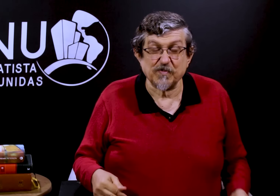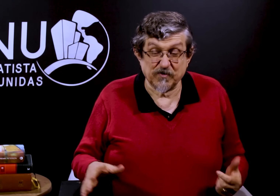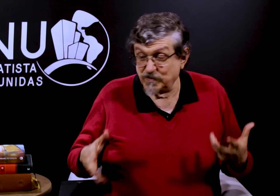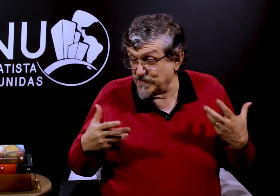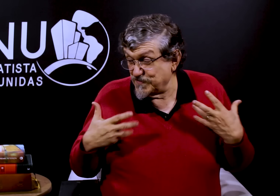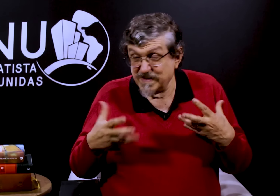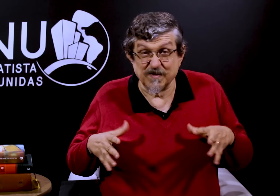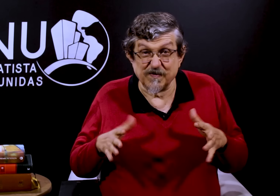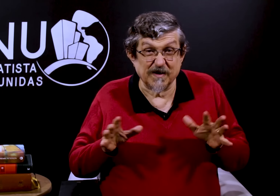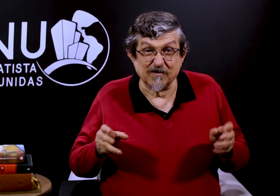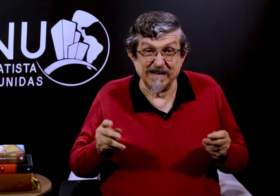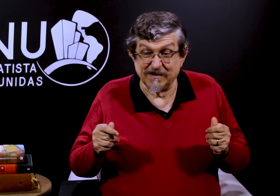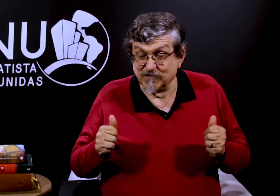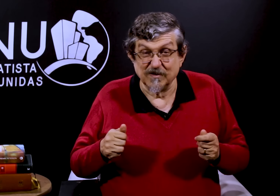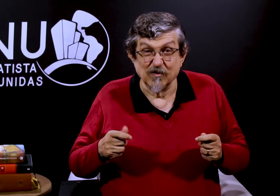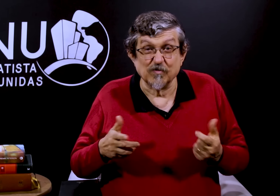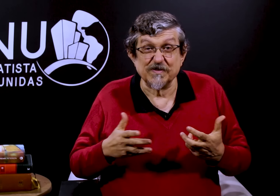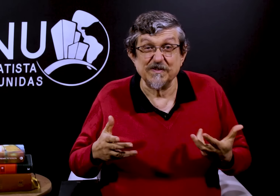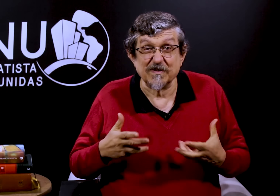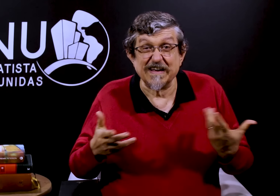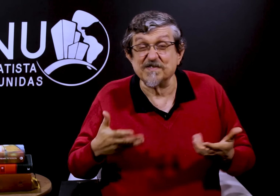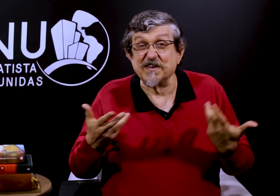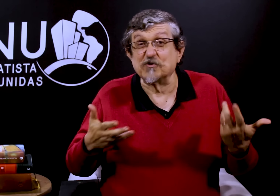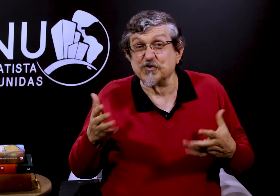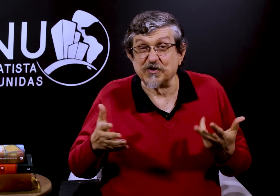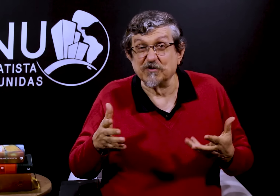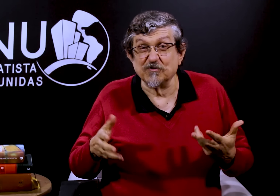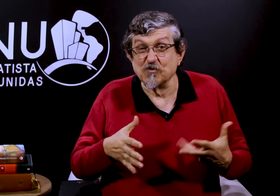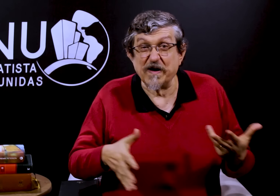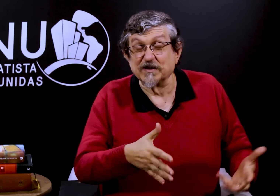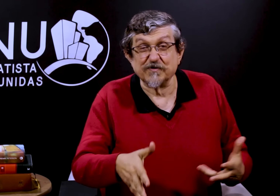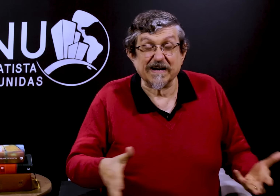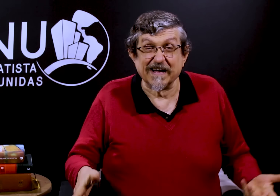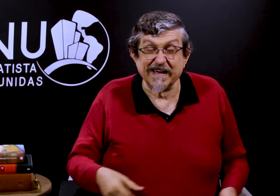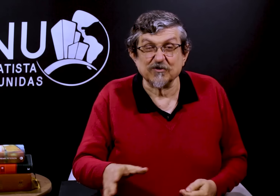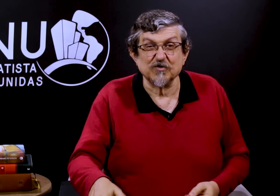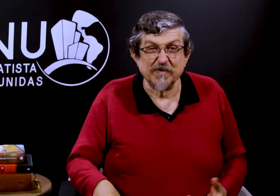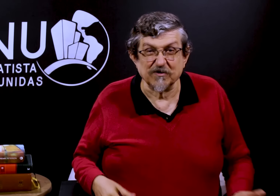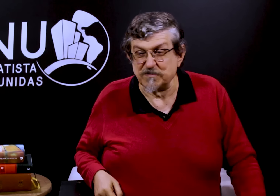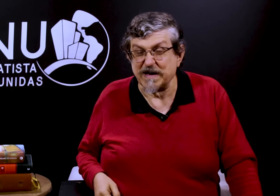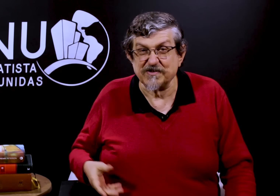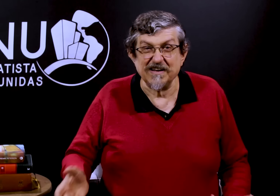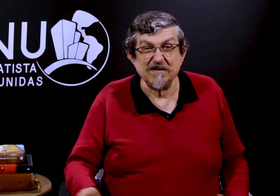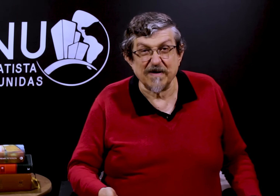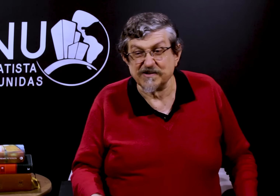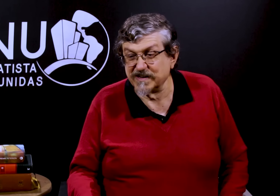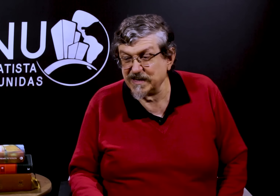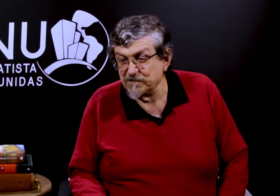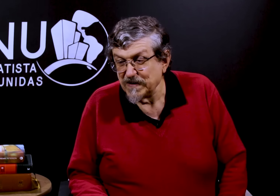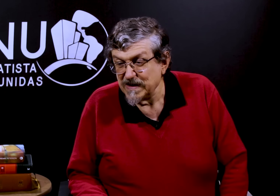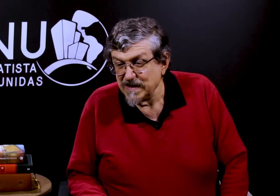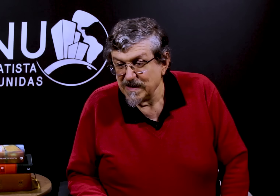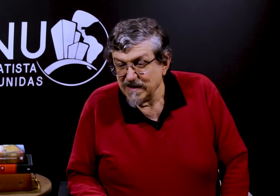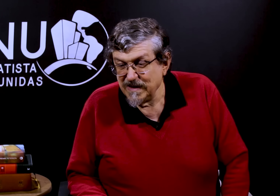né? E as pessoas às vezes ficam ali com, como se diz, com aquele ciricutico, não aguentam ficar quieto no banco e mexe ali, mexe